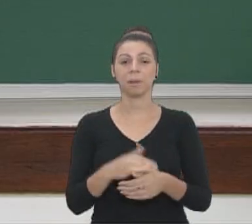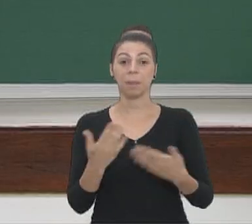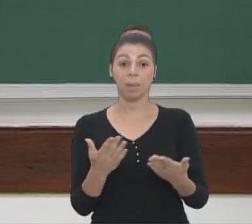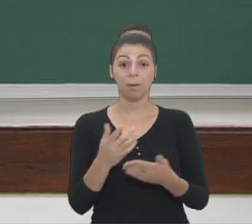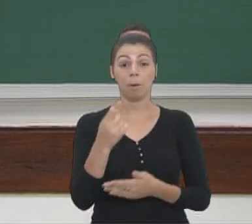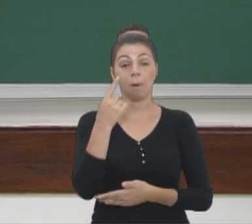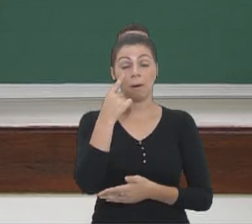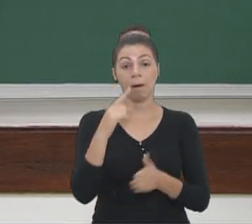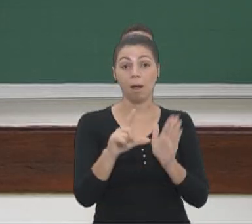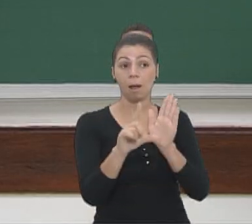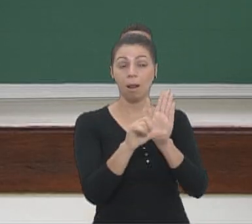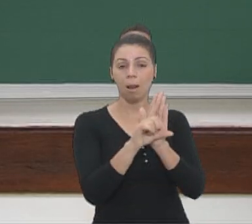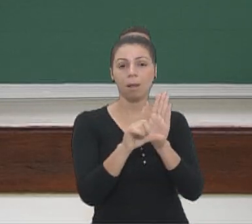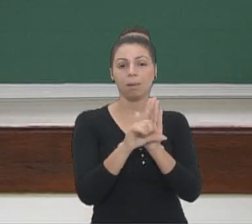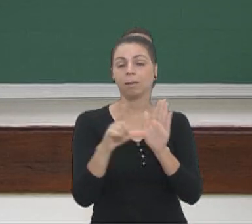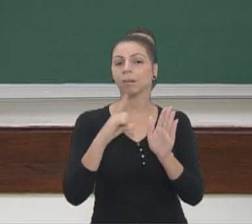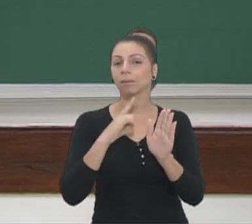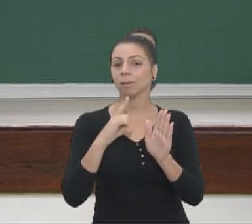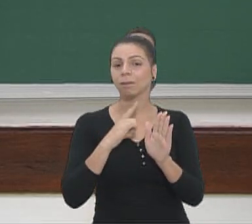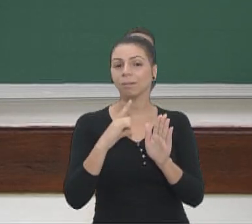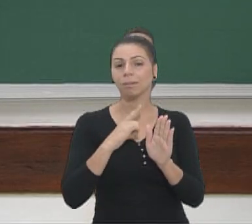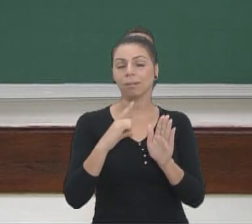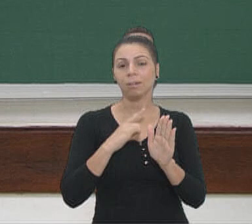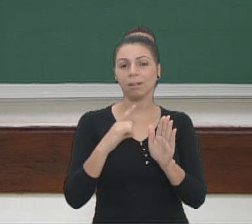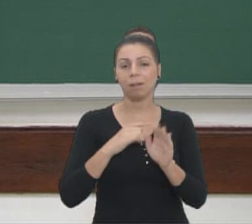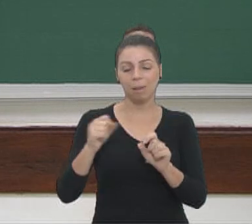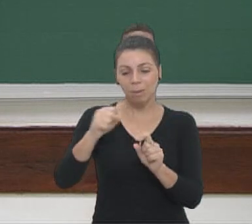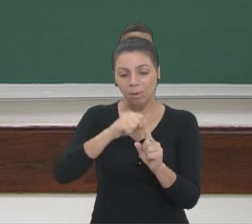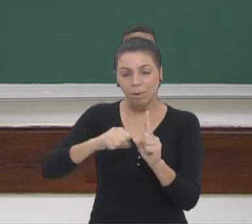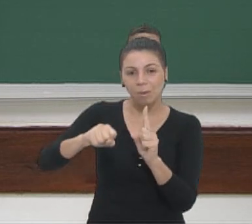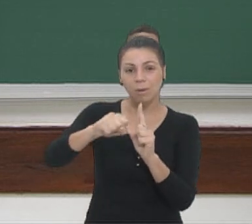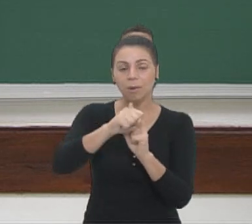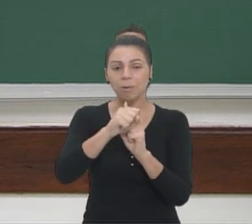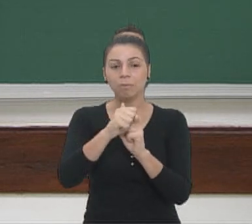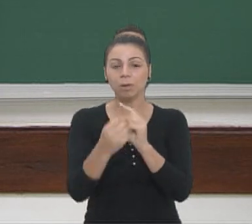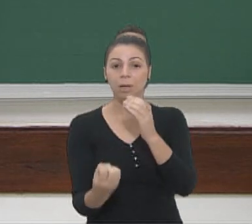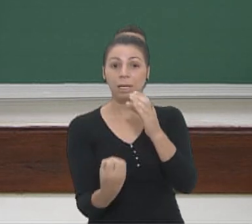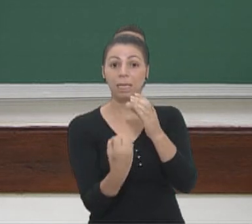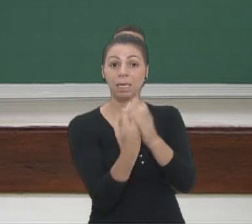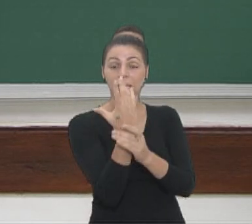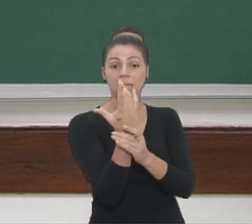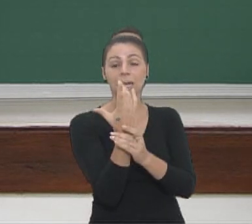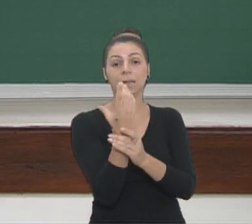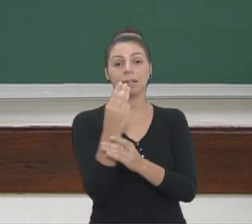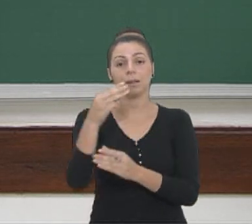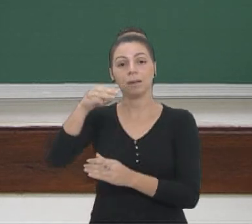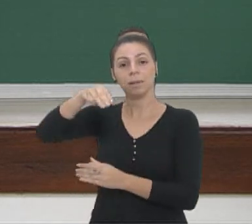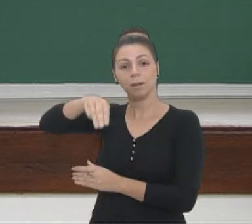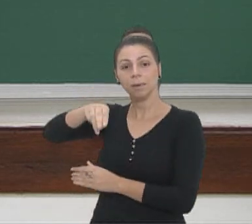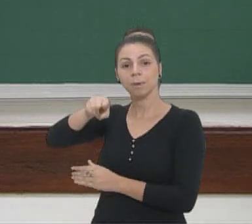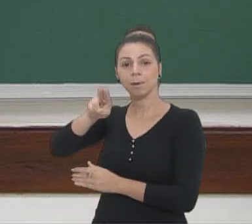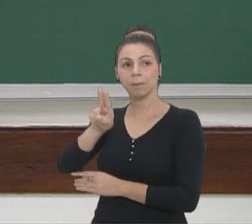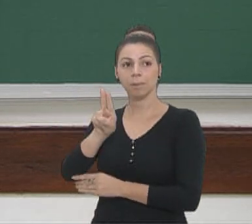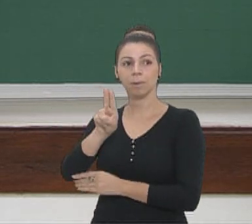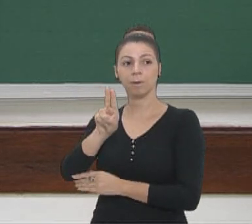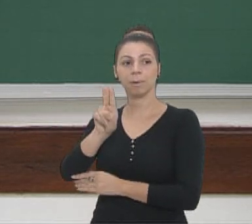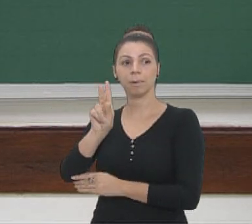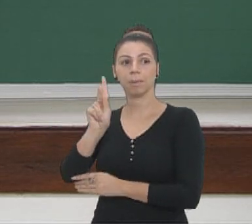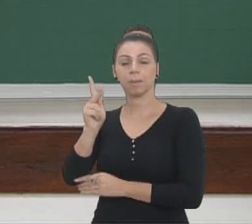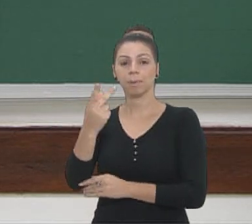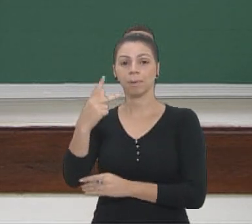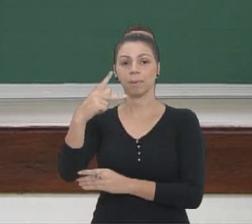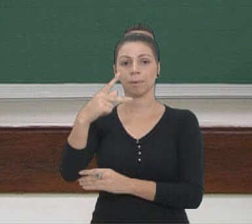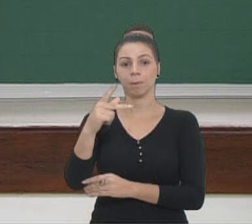algumas máximas aí que existe na sociedade que foi criada pelo Murphy, a gente vai ver. Eu coloquei aqui para vocês 3,